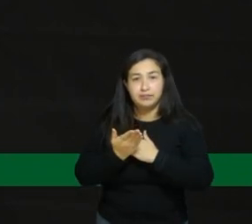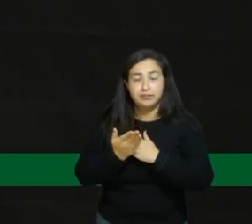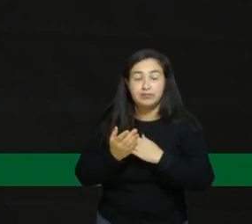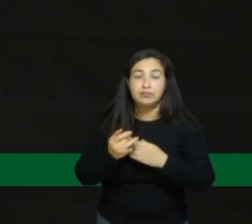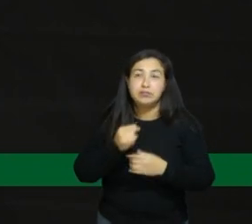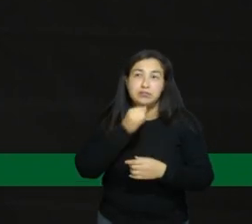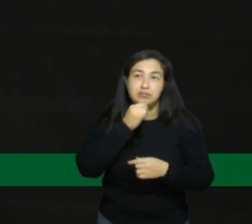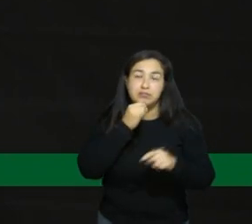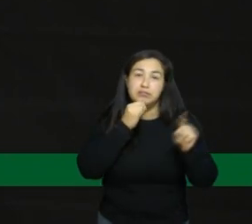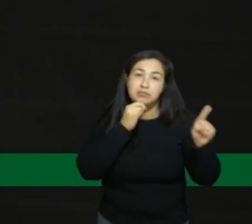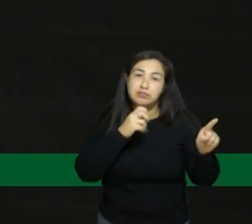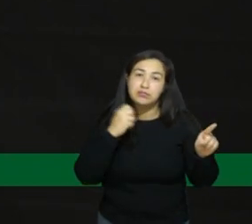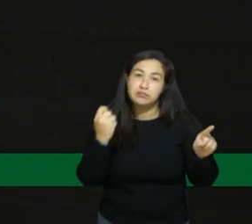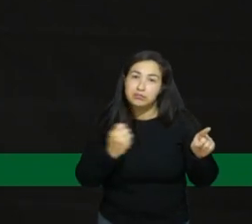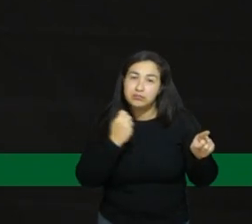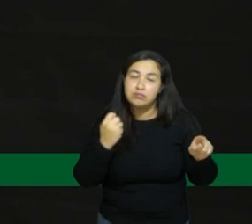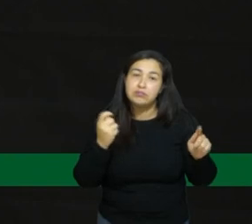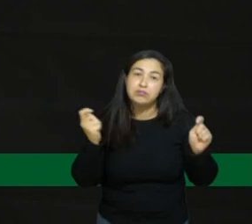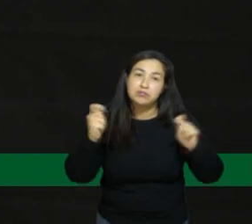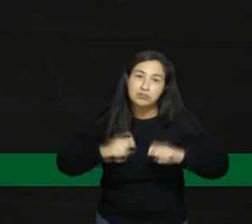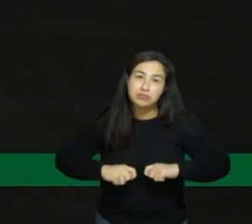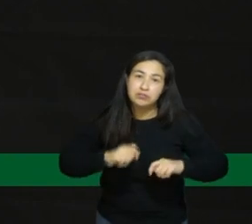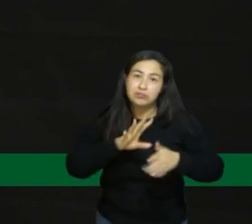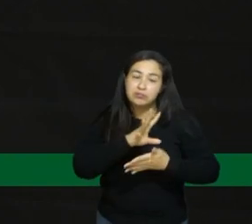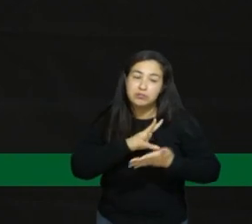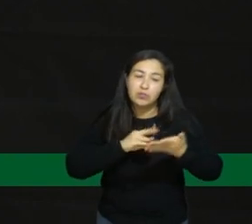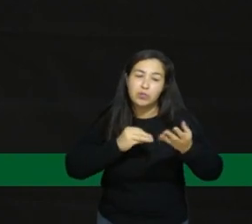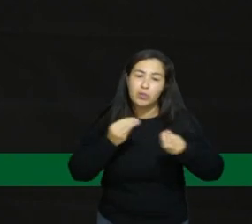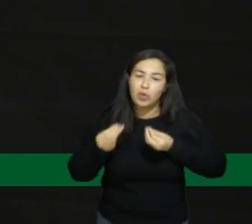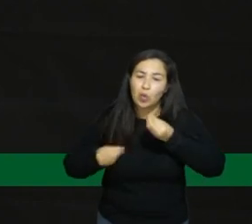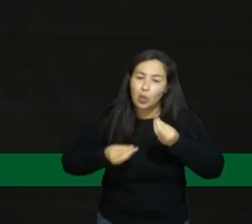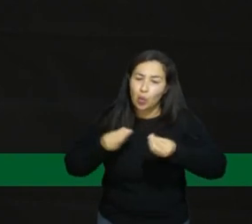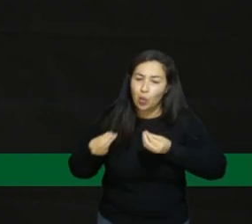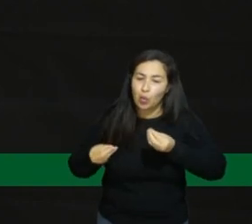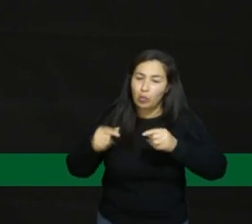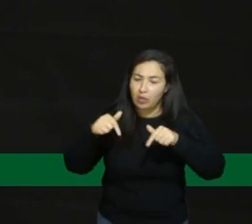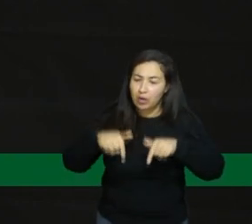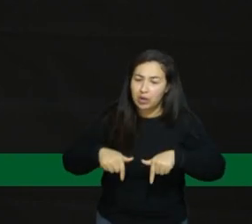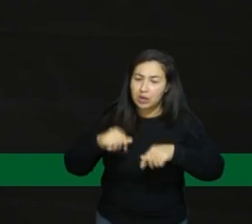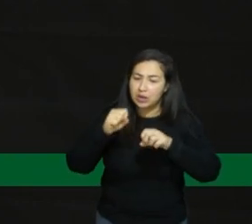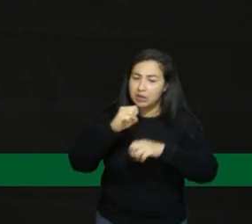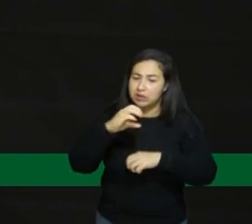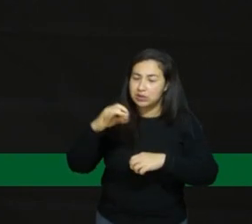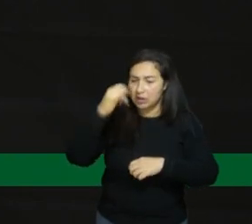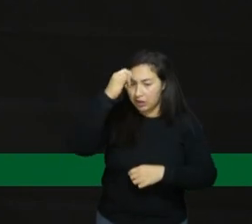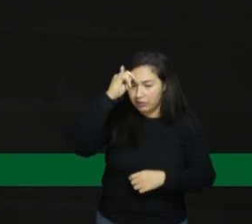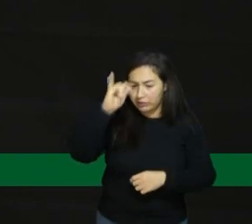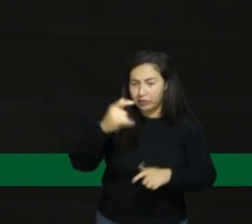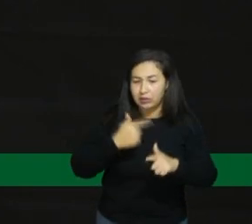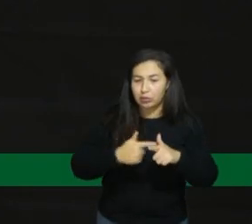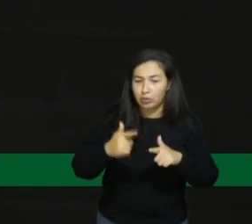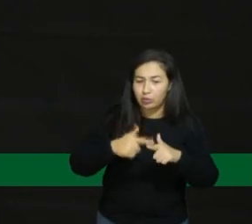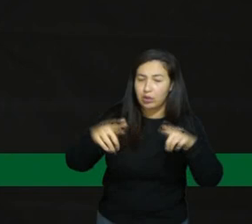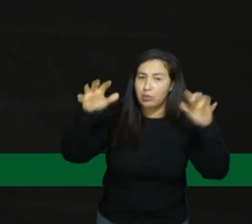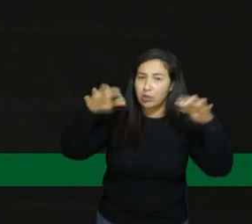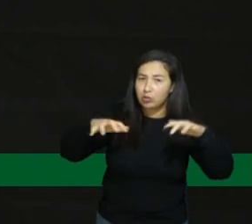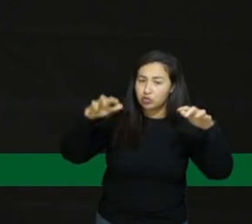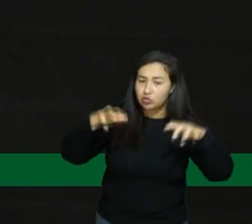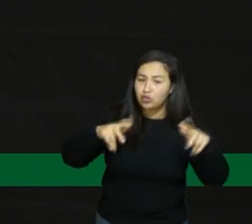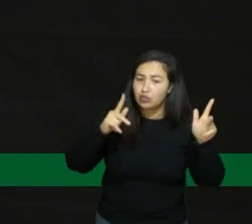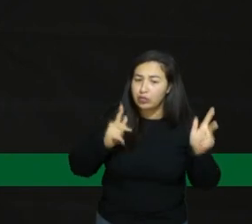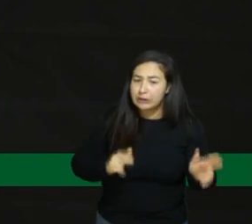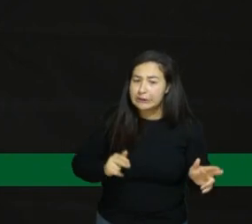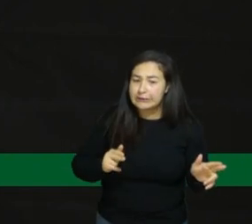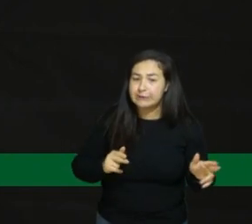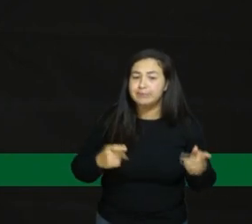de resposta rápida. Teremos que fazer algum investimento nisso, contamos também com o apoio